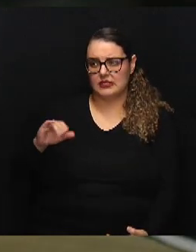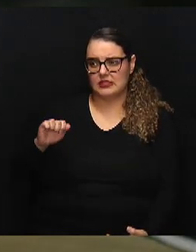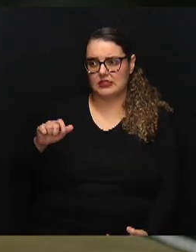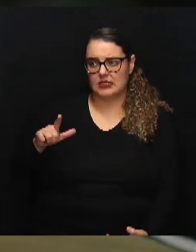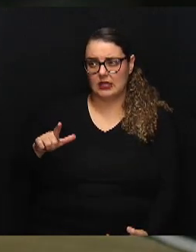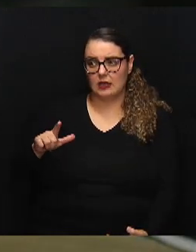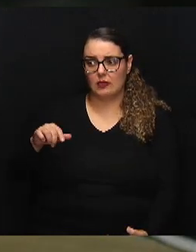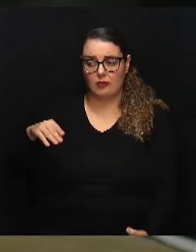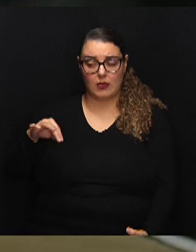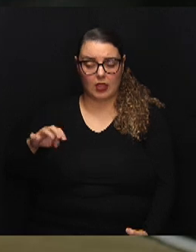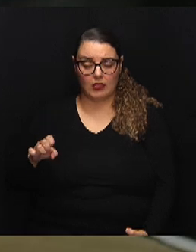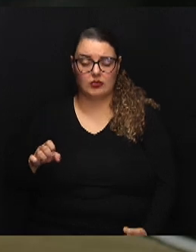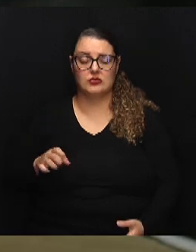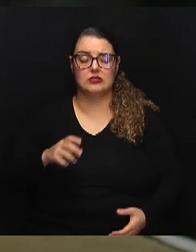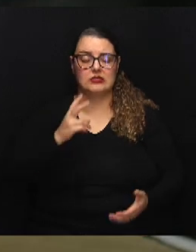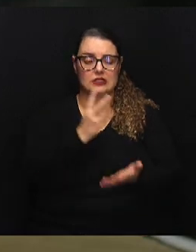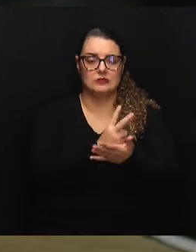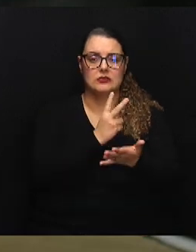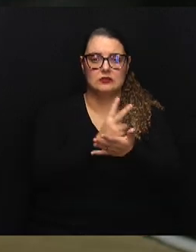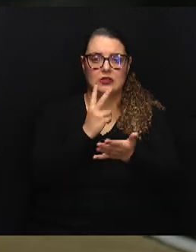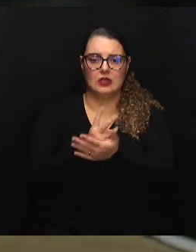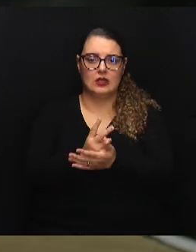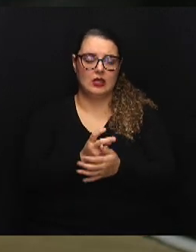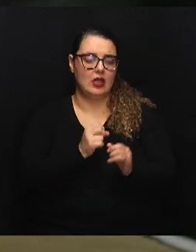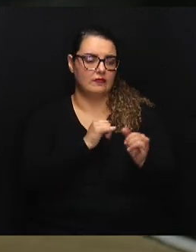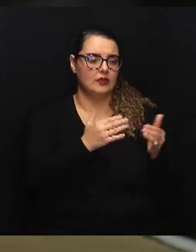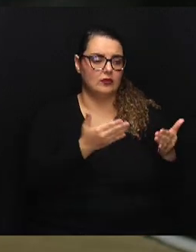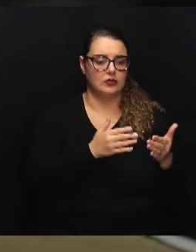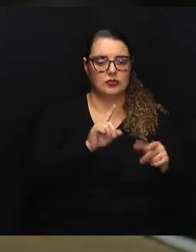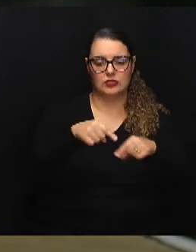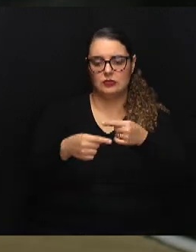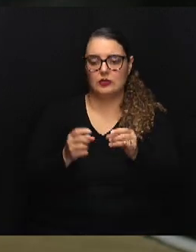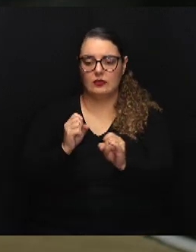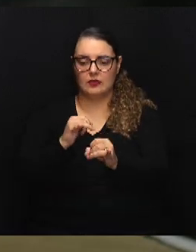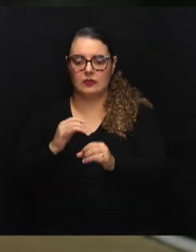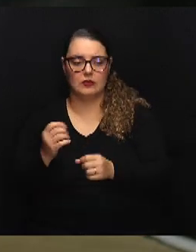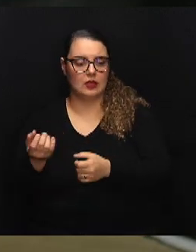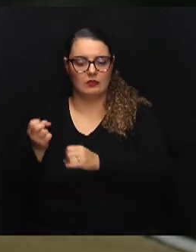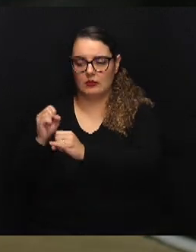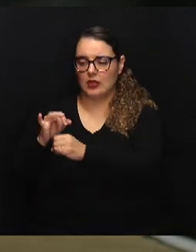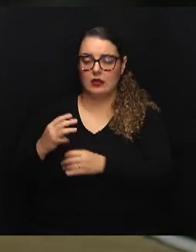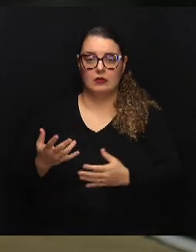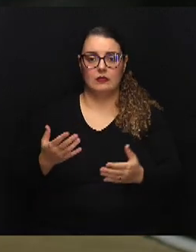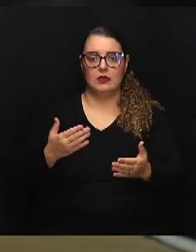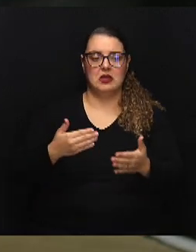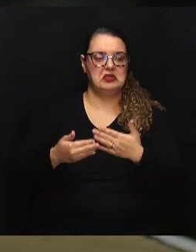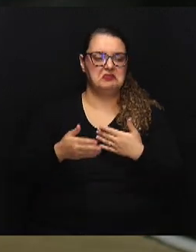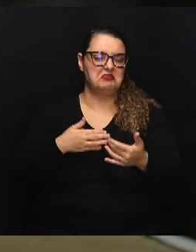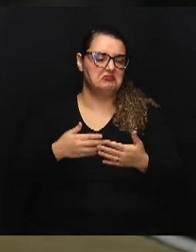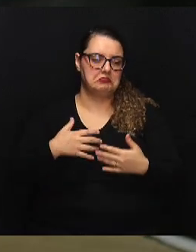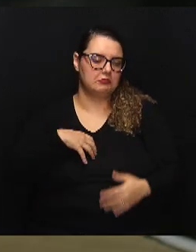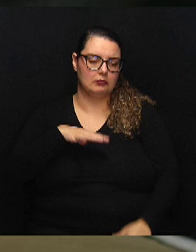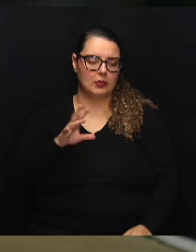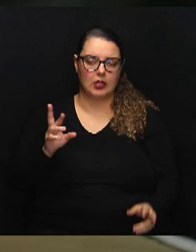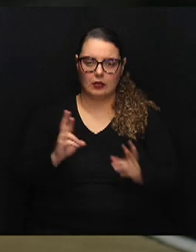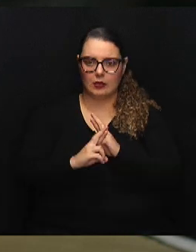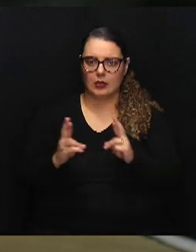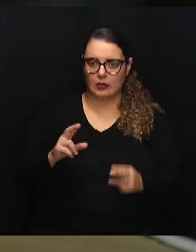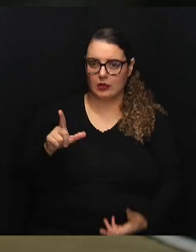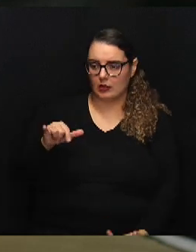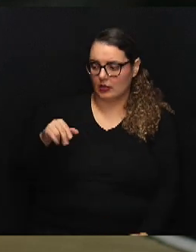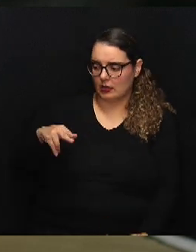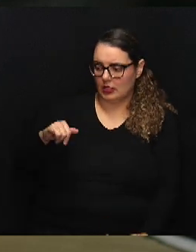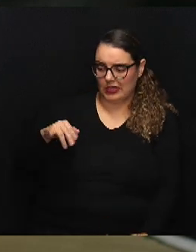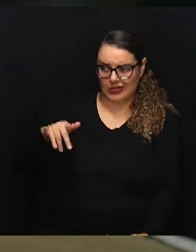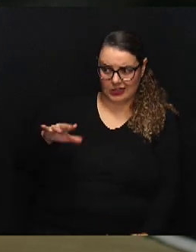seguidas, né? Porque, tipo, ficar por ficar. Então fica com hoje, fica com outro amanhã, banalização do relacionamento, esse relacionamento líquido que a Sol tocou